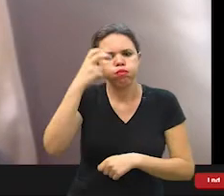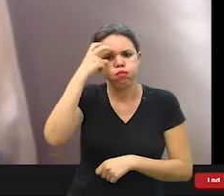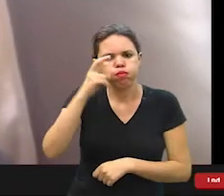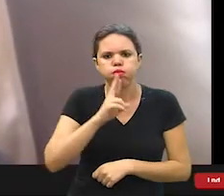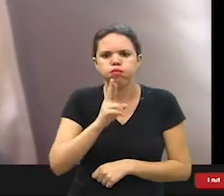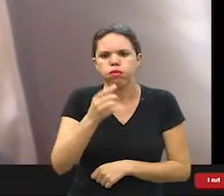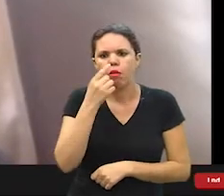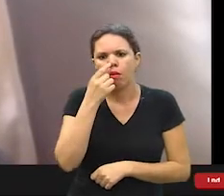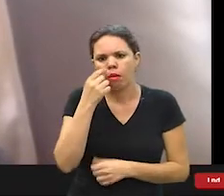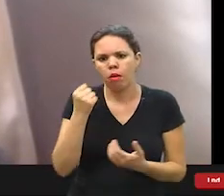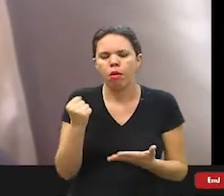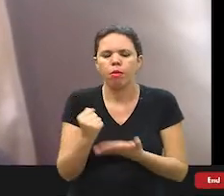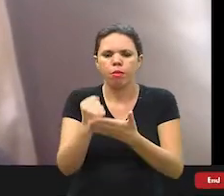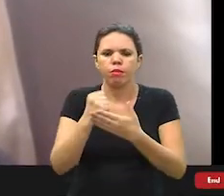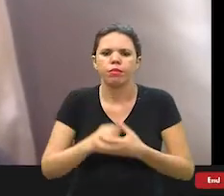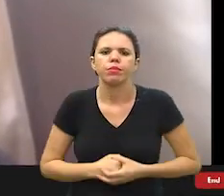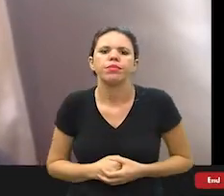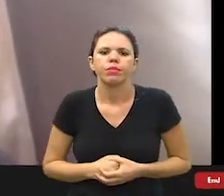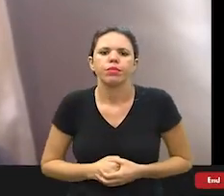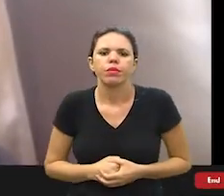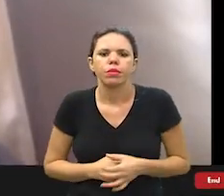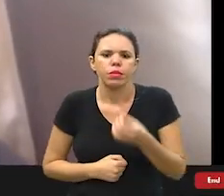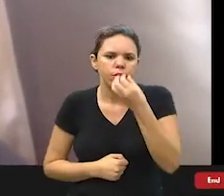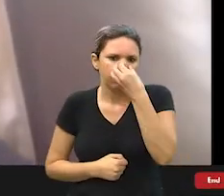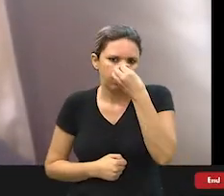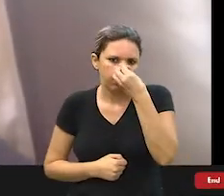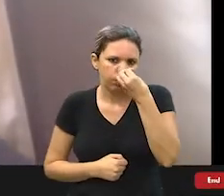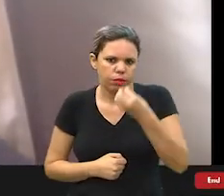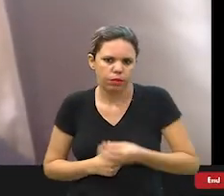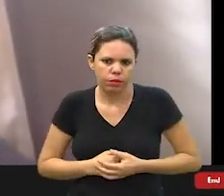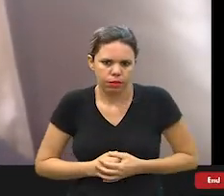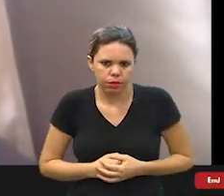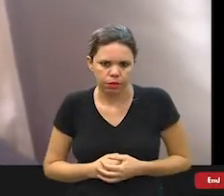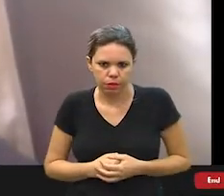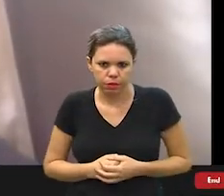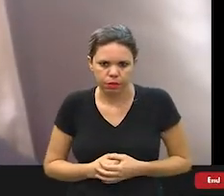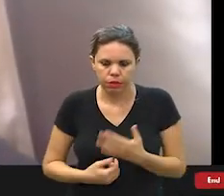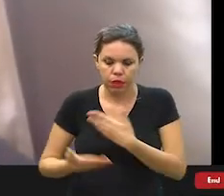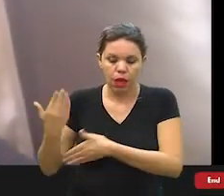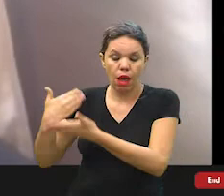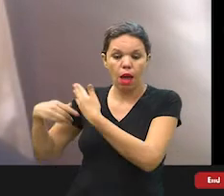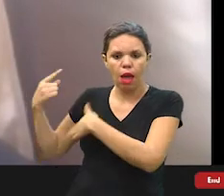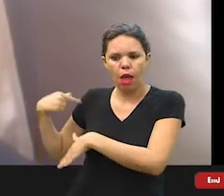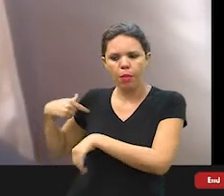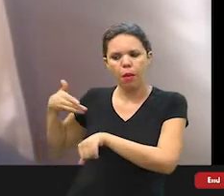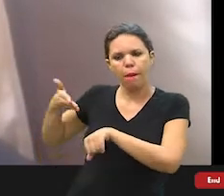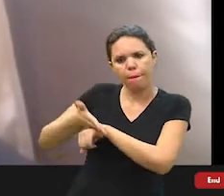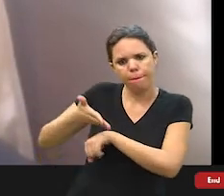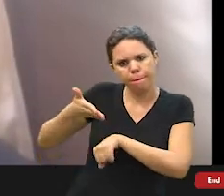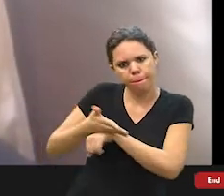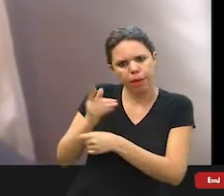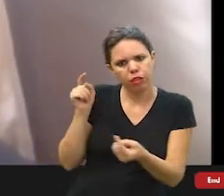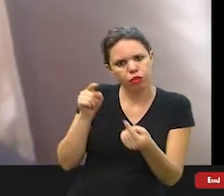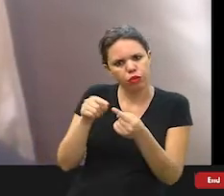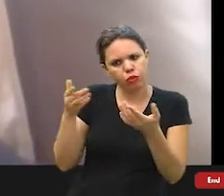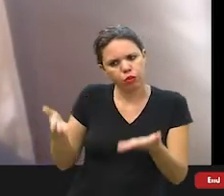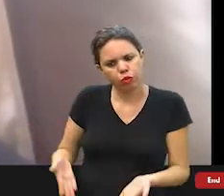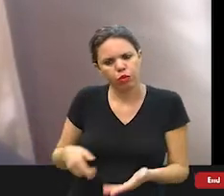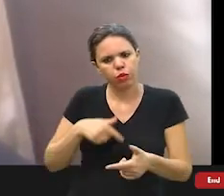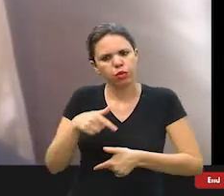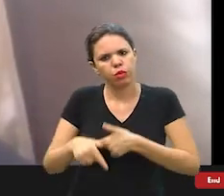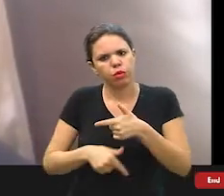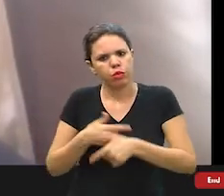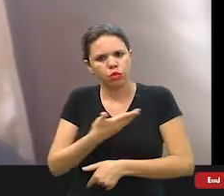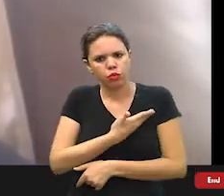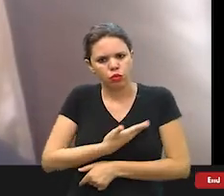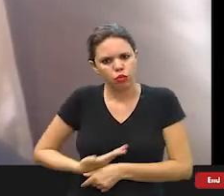de resposta, né? E uma questão que, a época em que eu participei mais diretamente